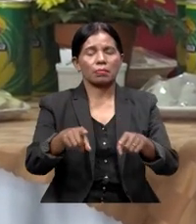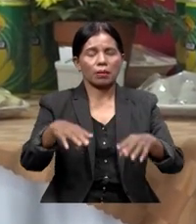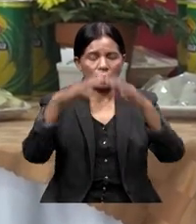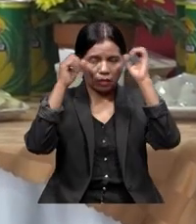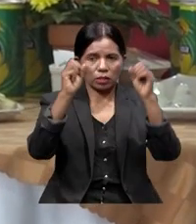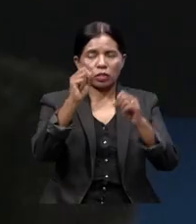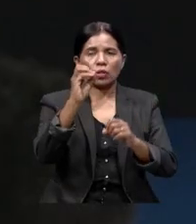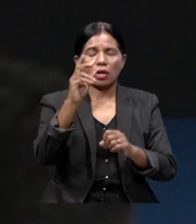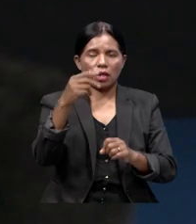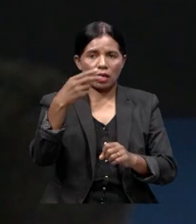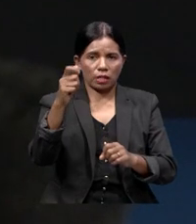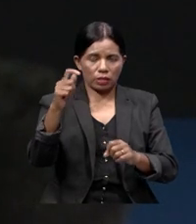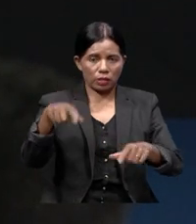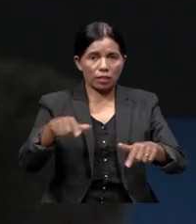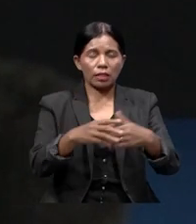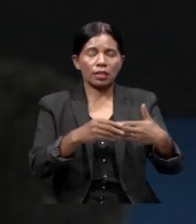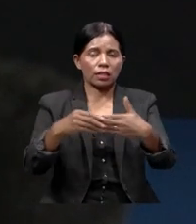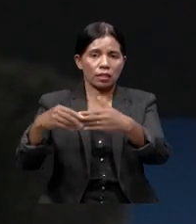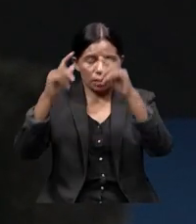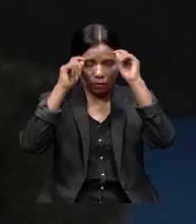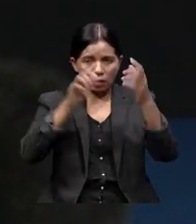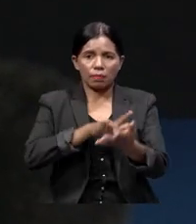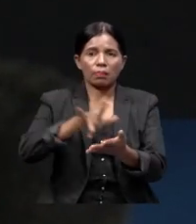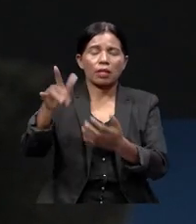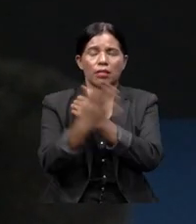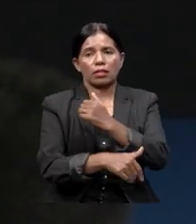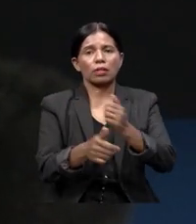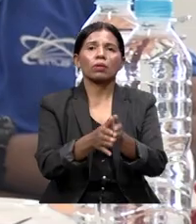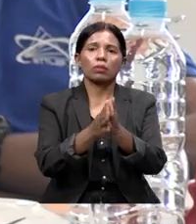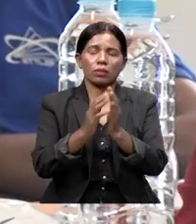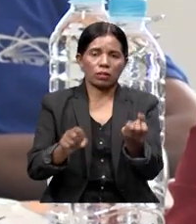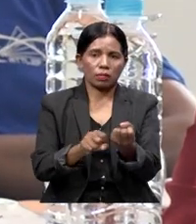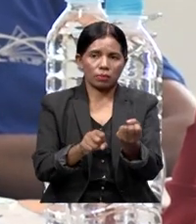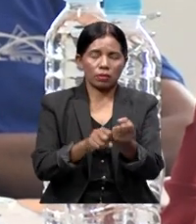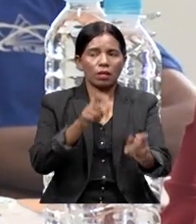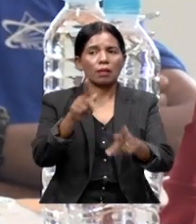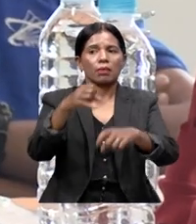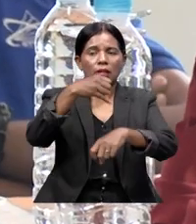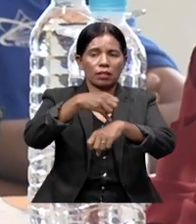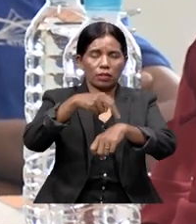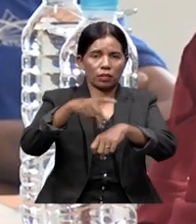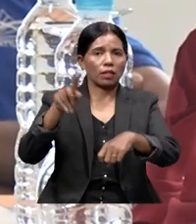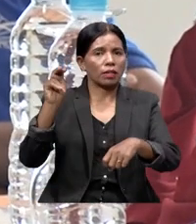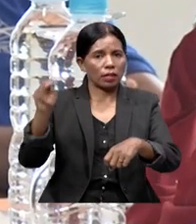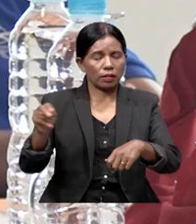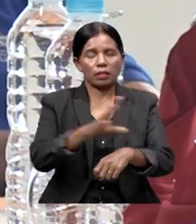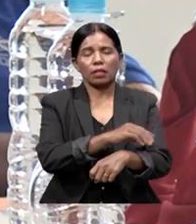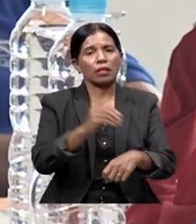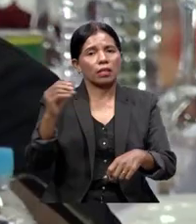Timor-Leste, líder Timoruan Balon desloca para estrangeiro, onde russo apoia a comunidade internacional Nian, mas acontece